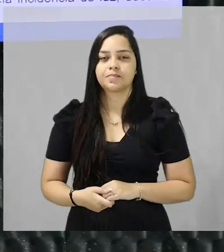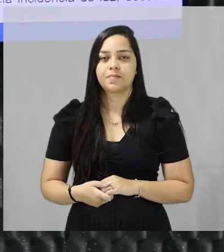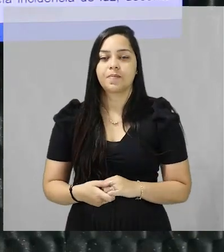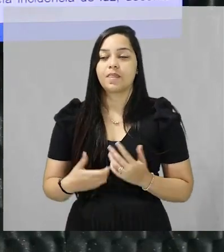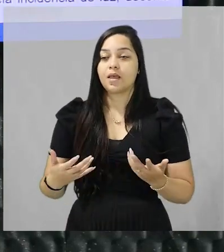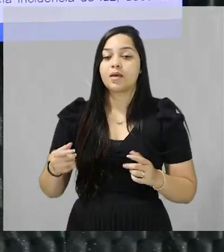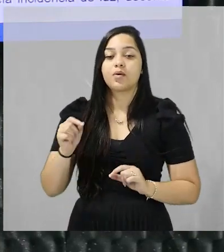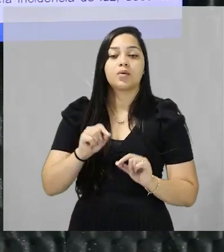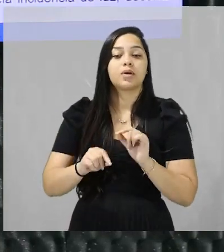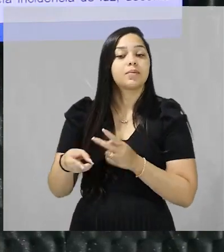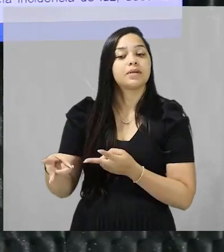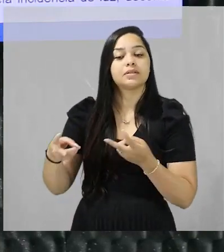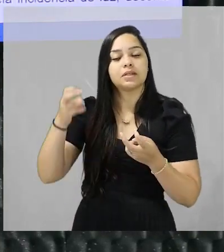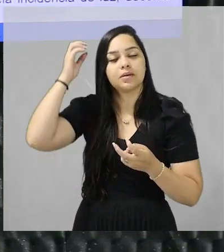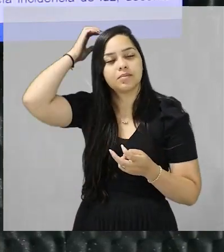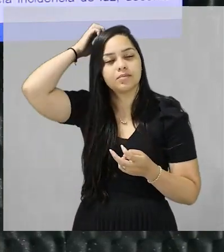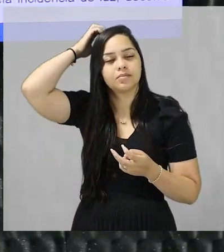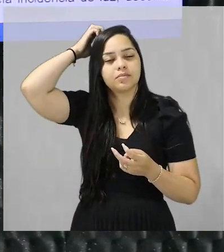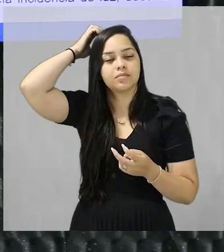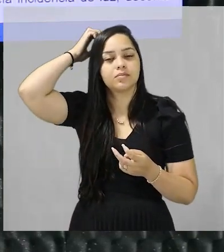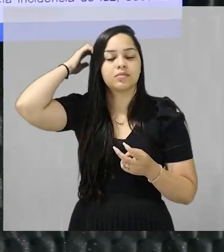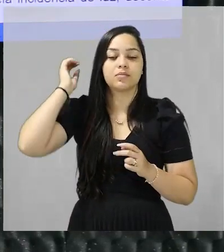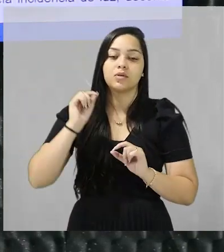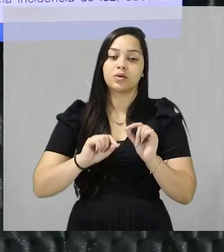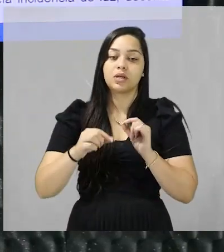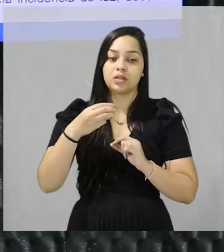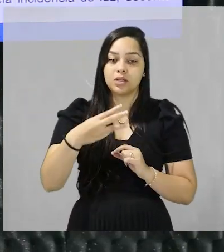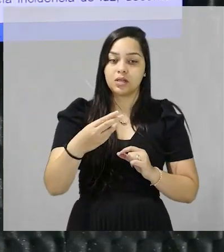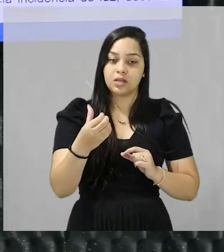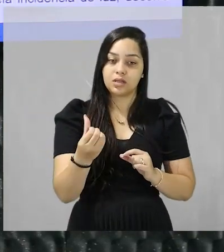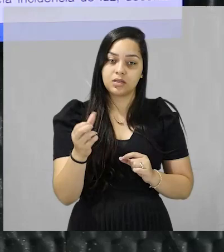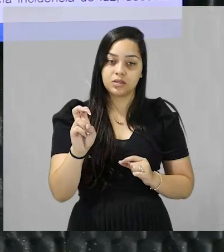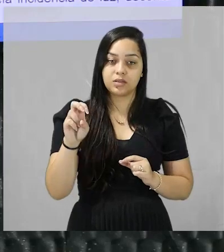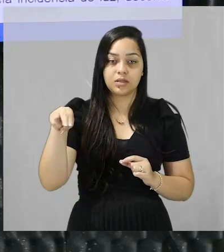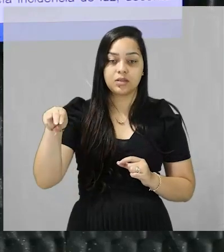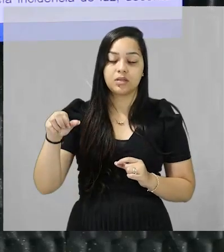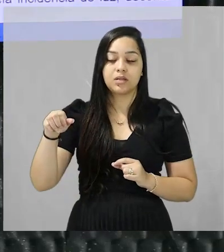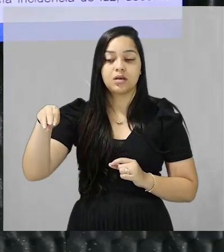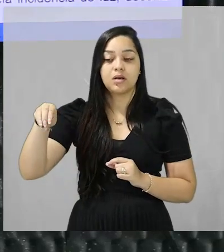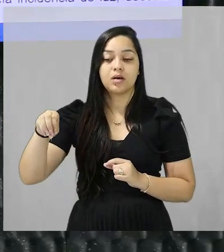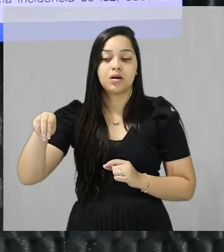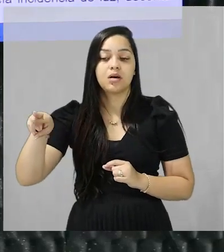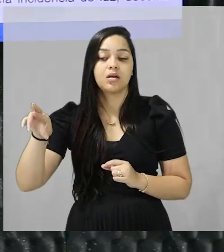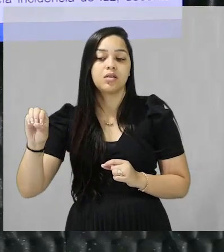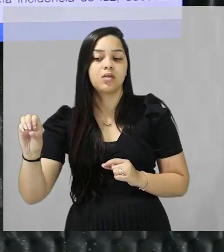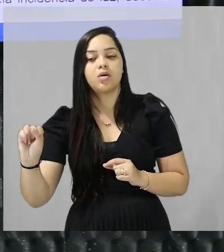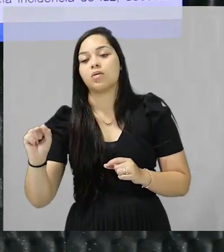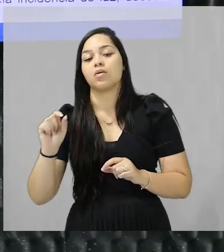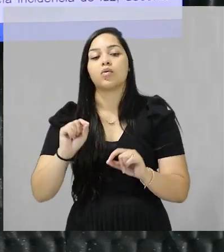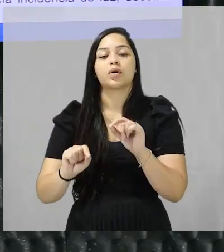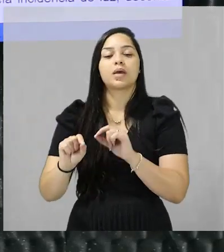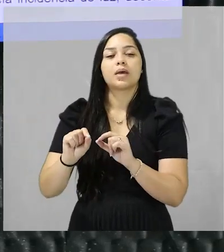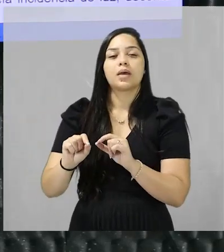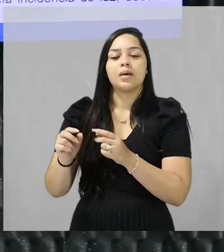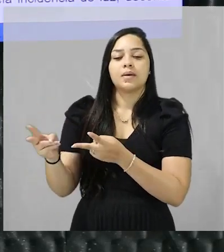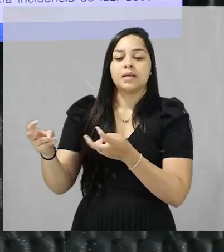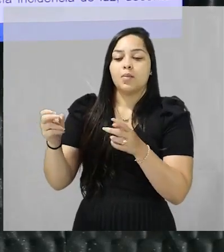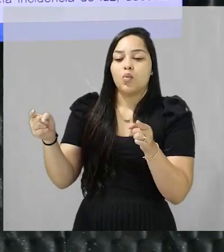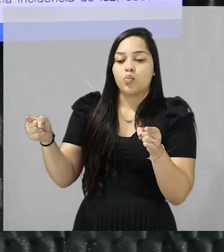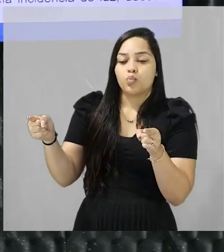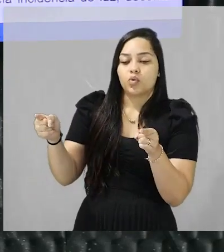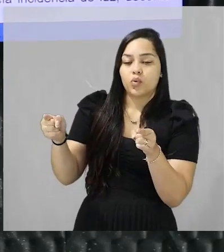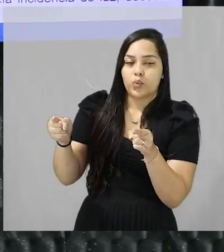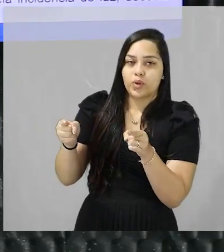só, no comprimento de 365 nanômetros, a gente vai perceber um encolhimento,